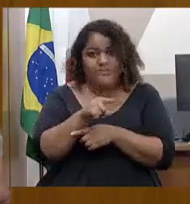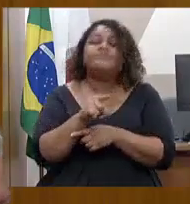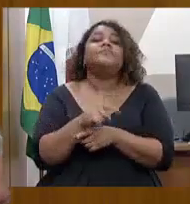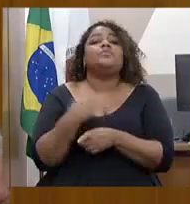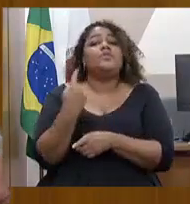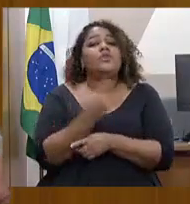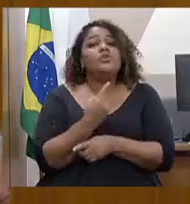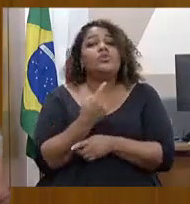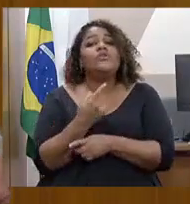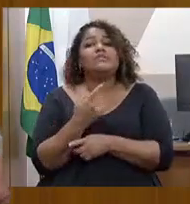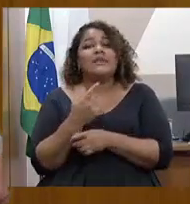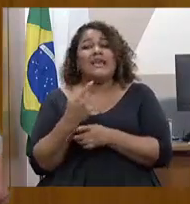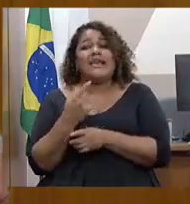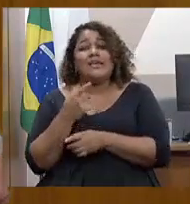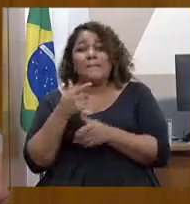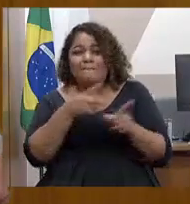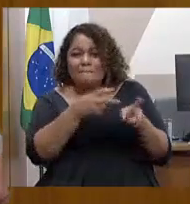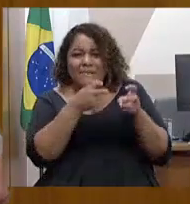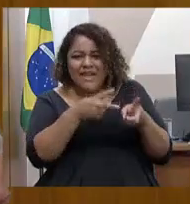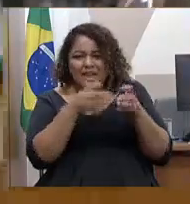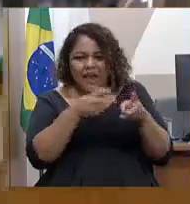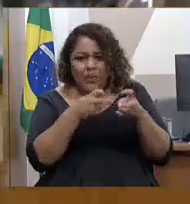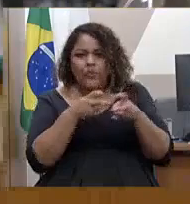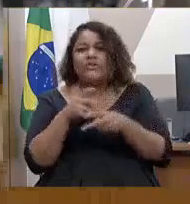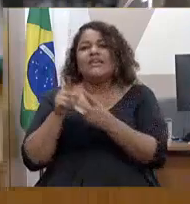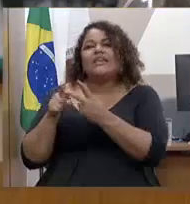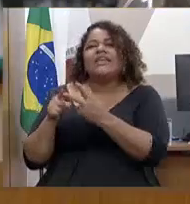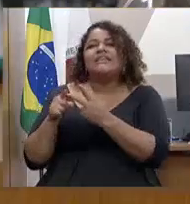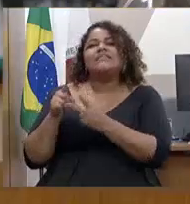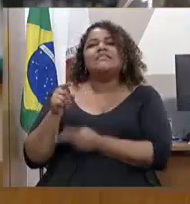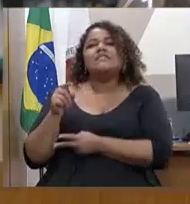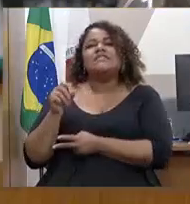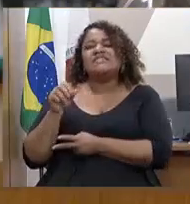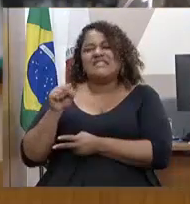eles trabalham juntos são o mesmo público né